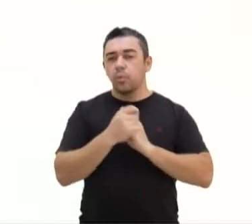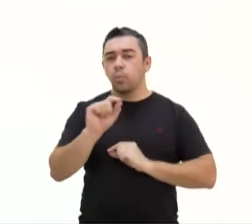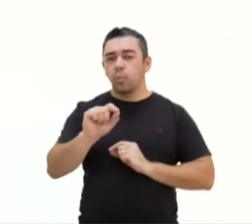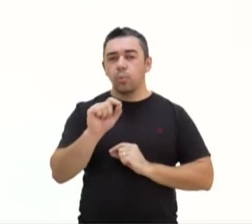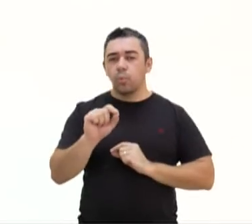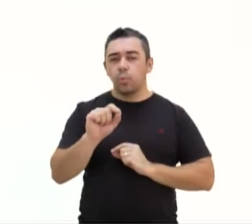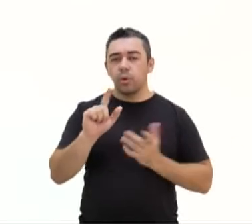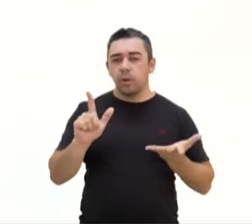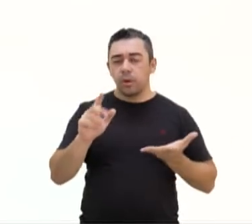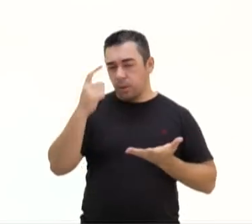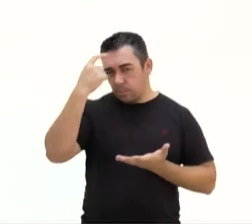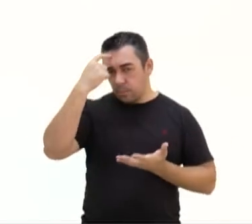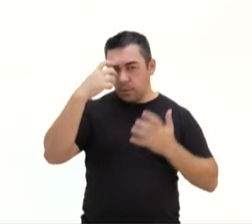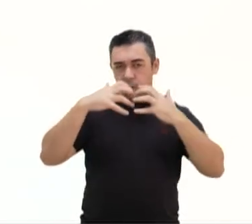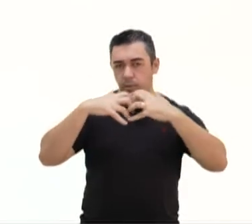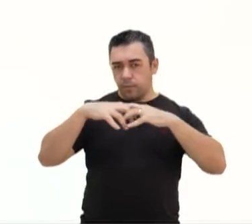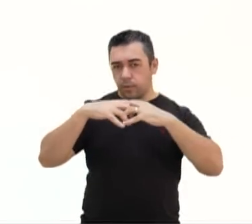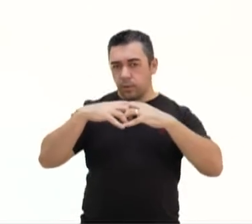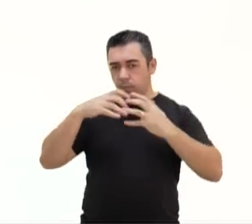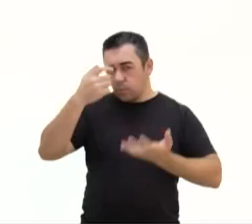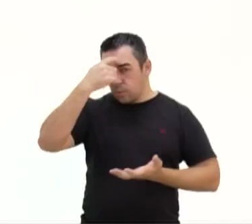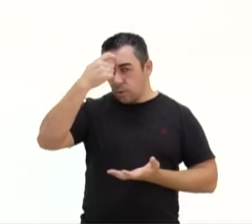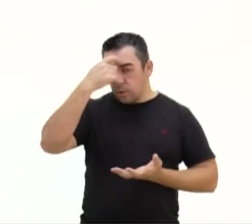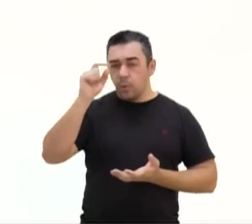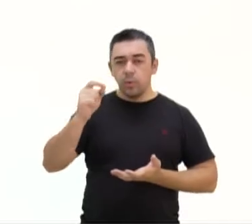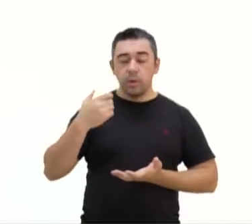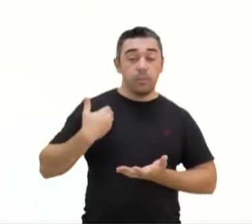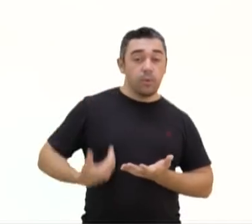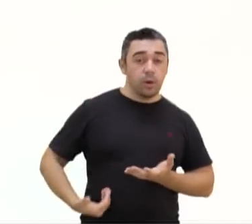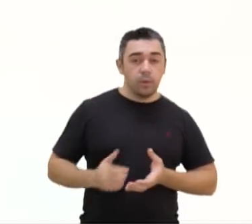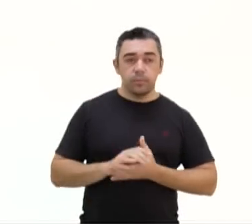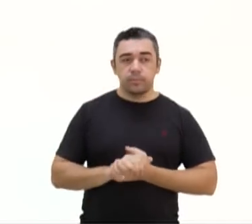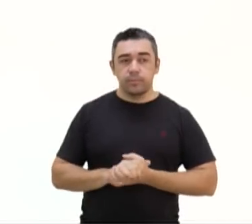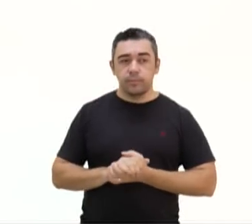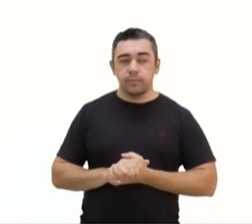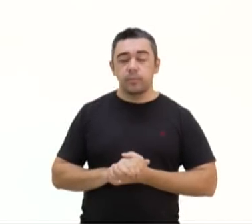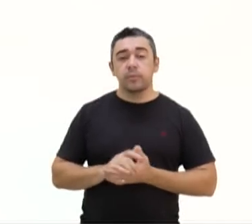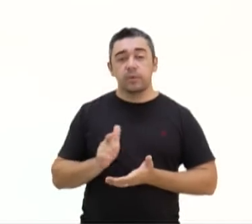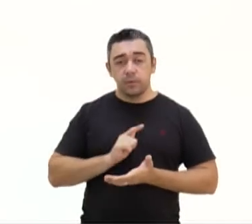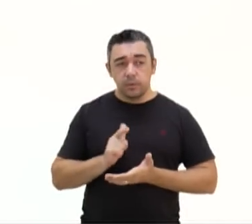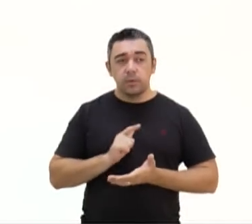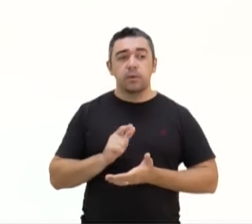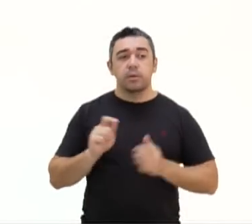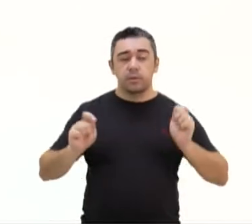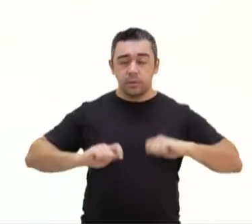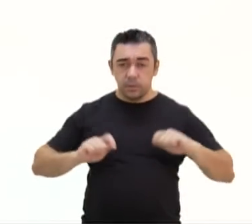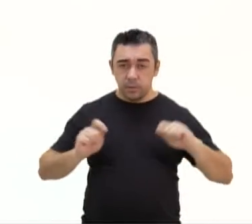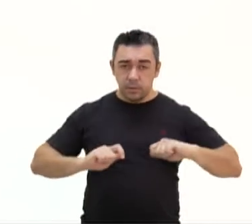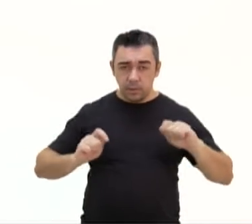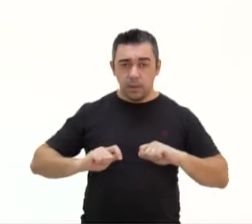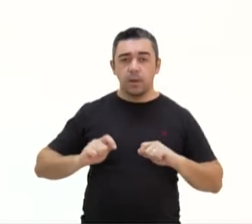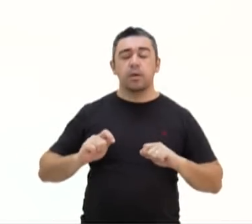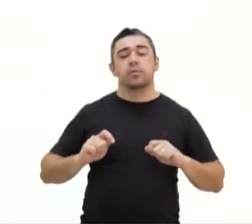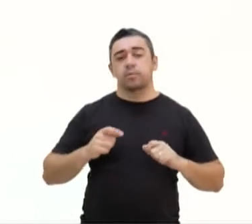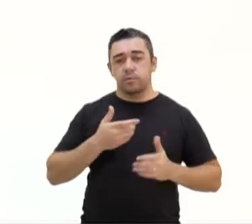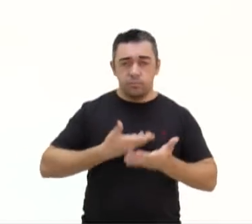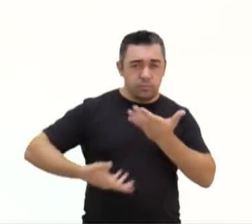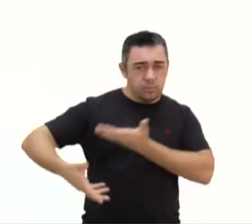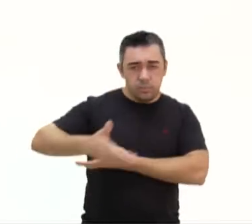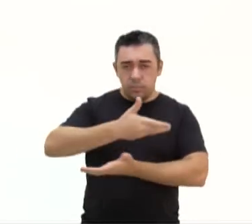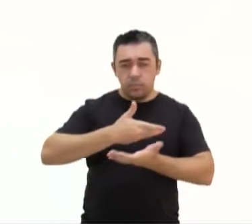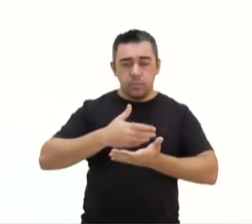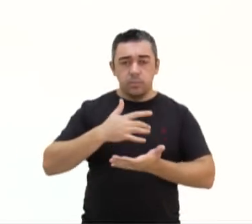será que é uma reflexão consciente sobre os valores morais? E existe para que haja a possibilidade da convivência